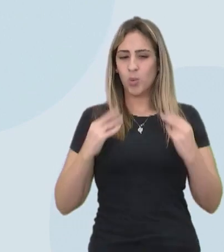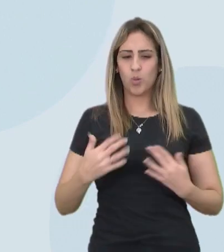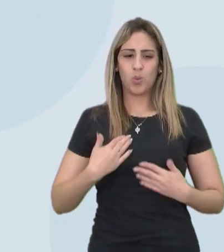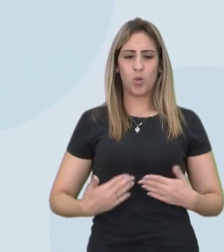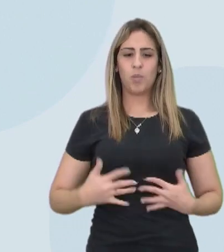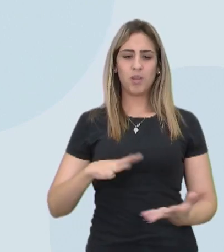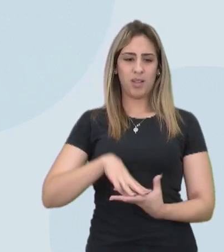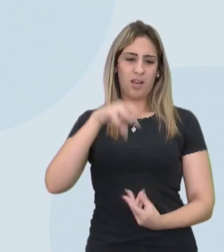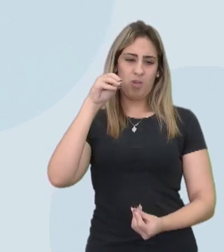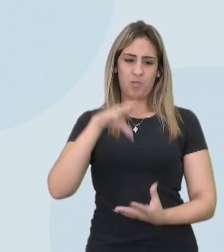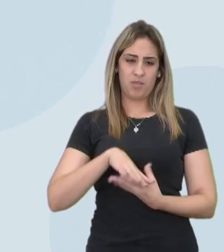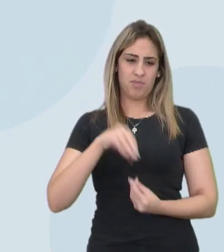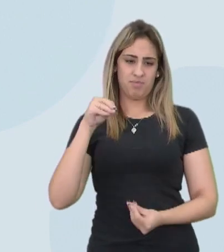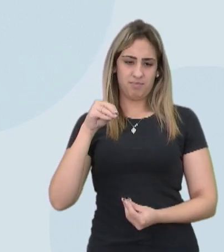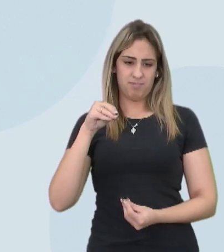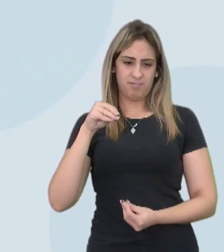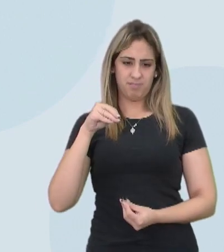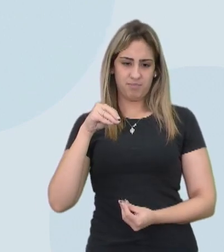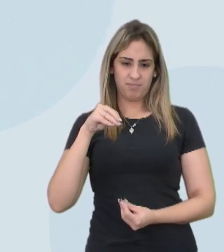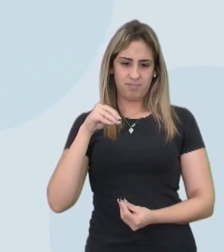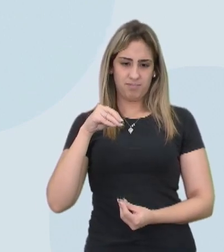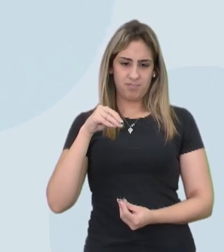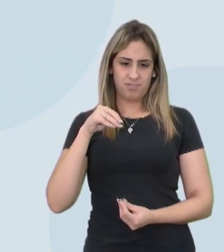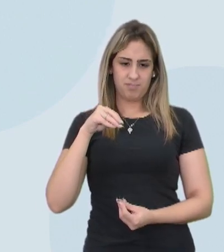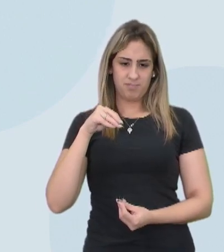da alma.